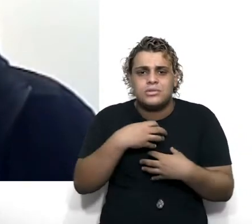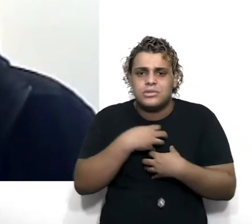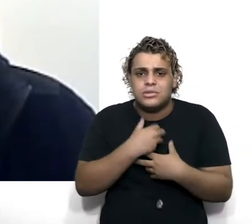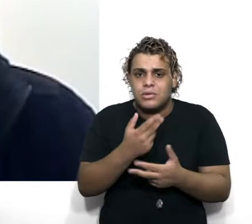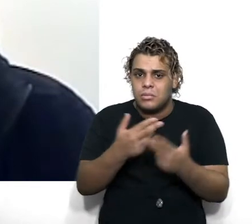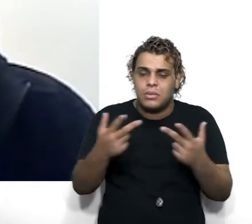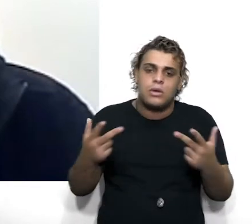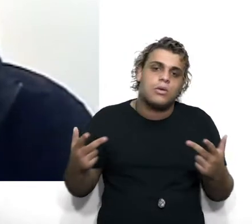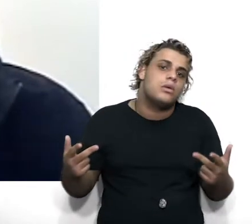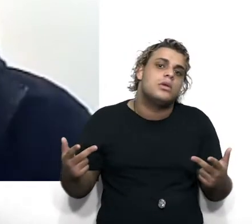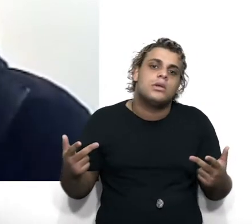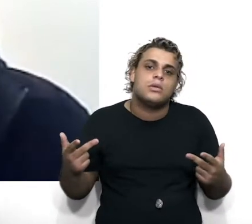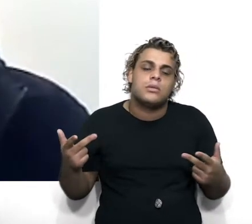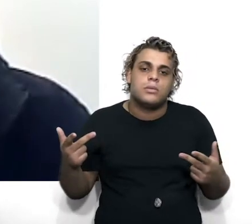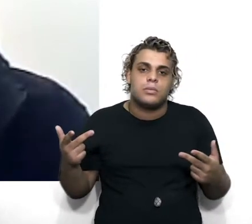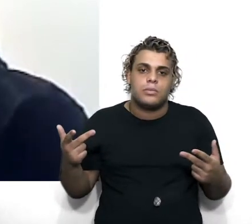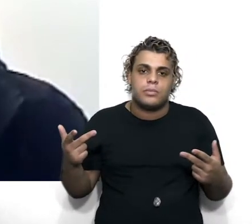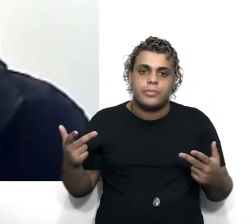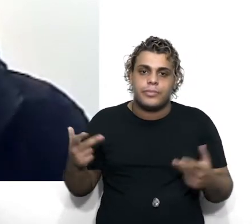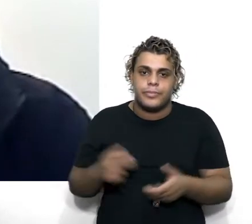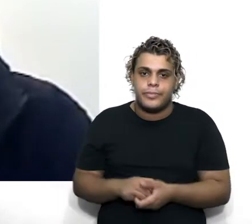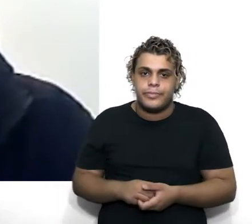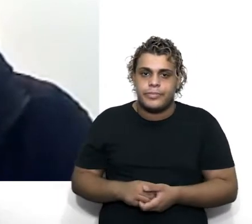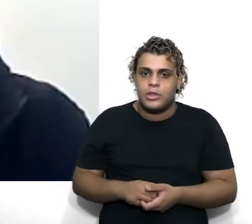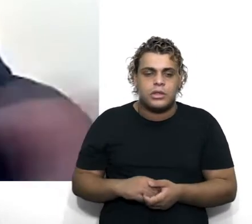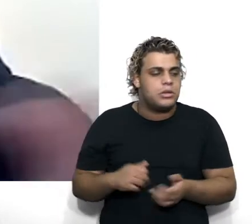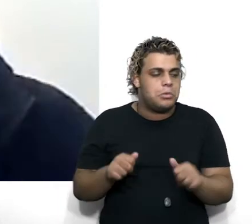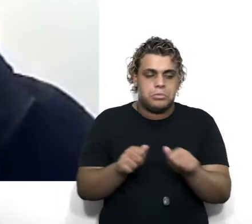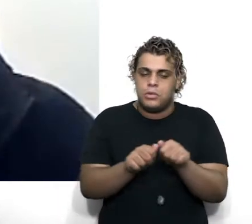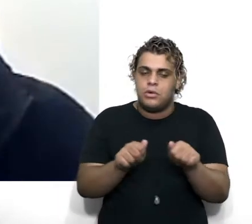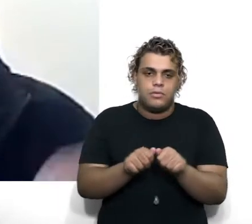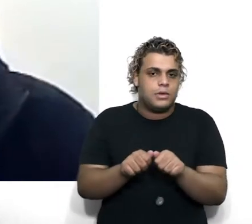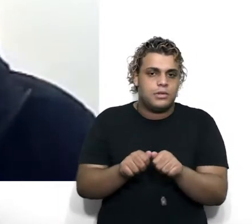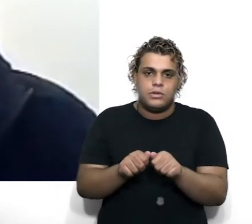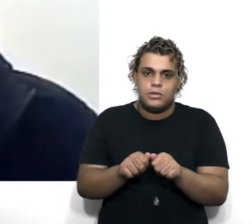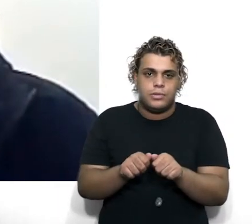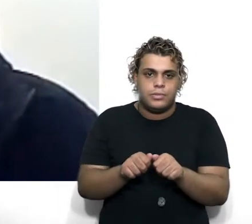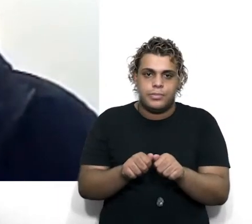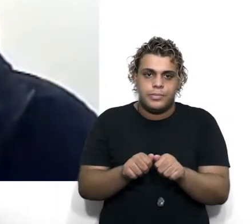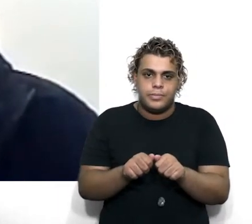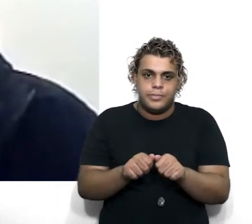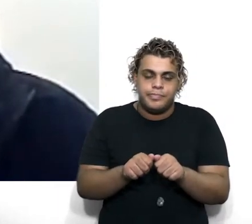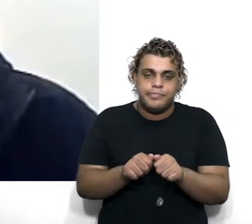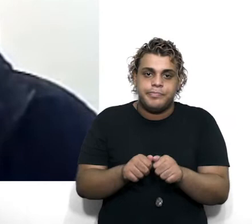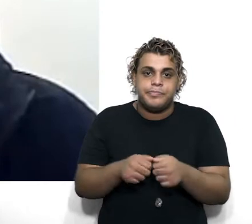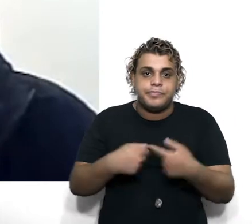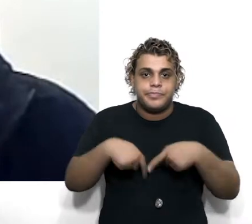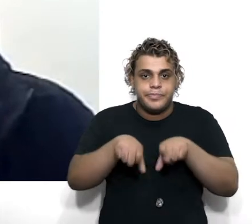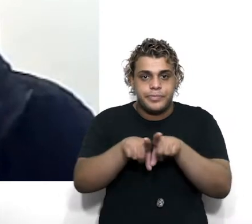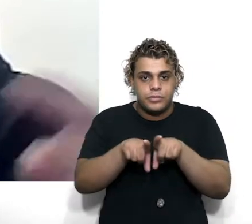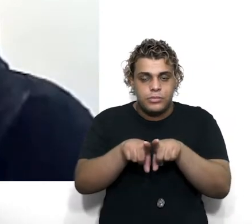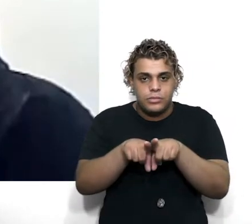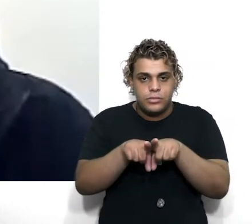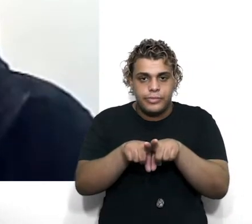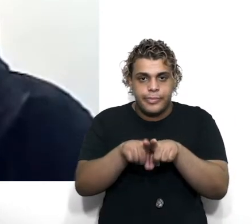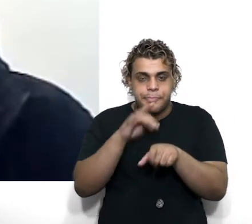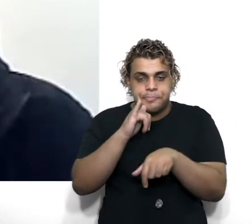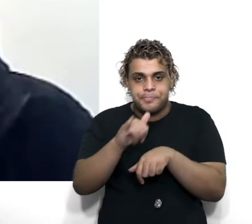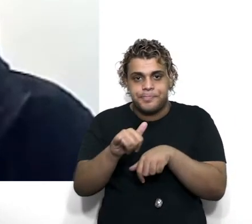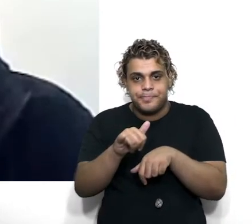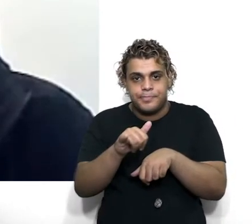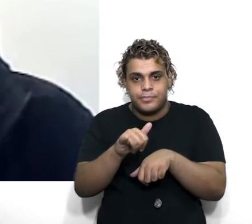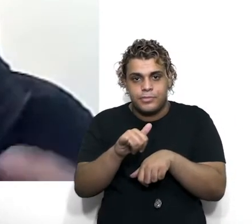que não conseguiria, quer dizer, ou fazia naquela altura ou não fazia, está feito, e eu diria que neste